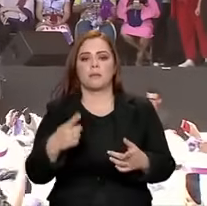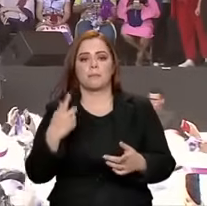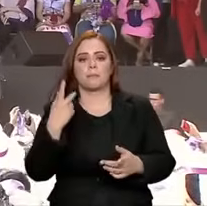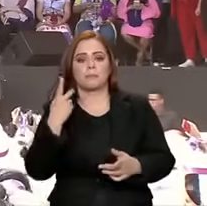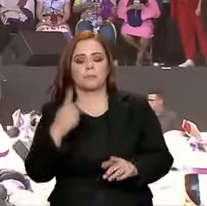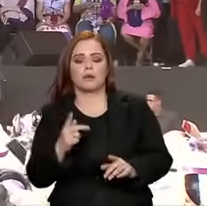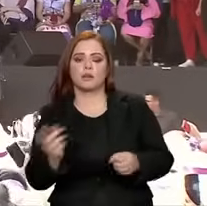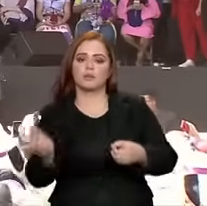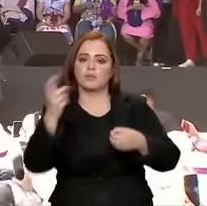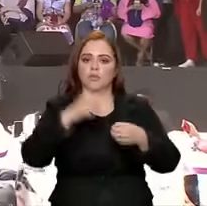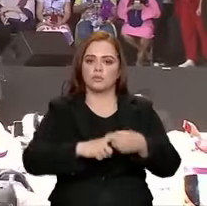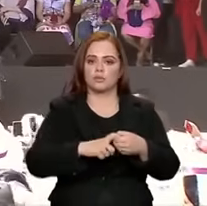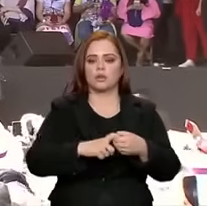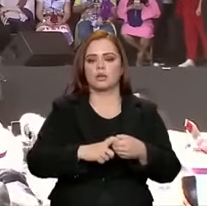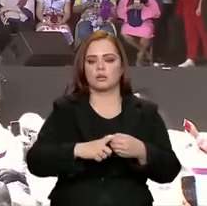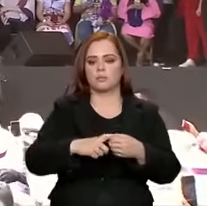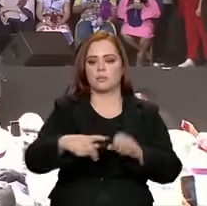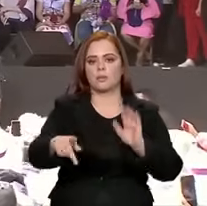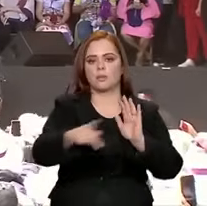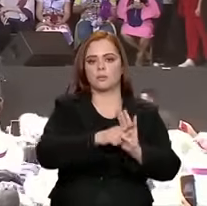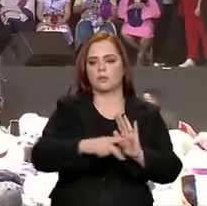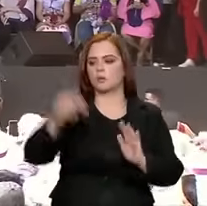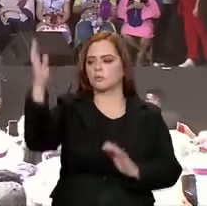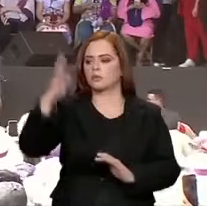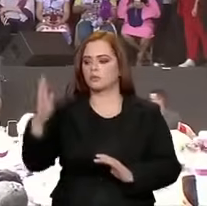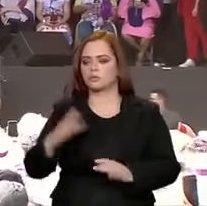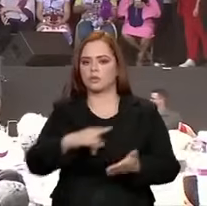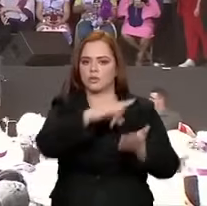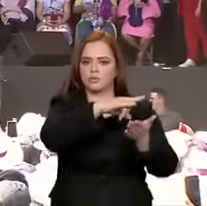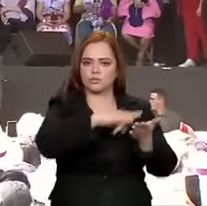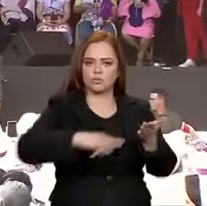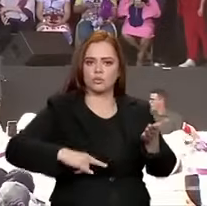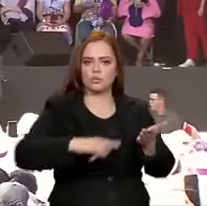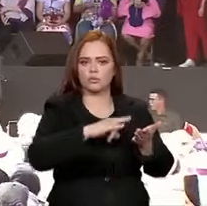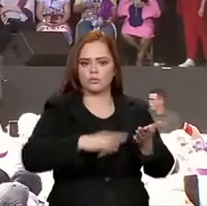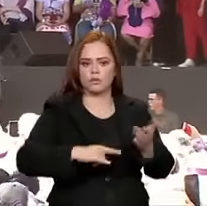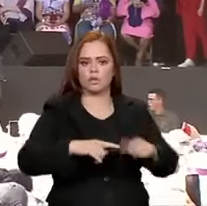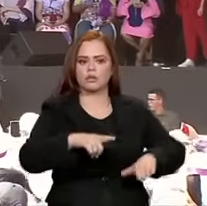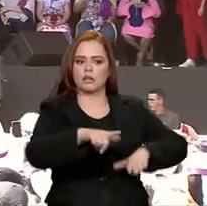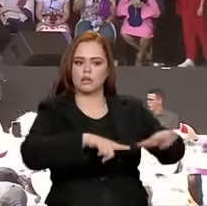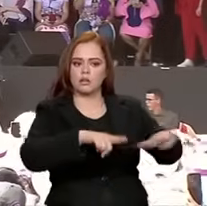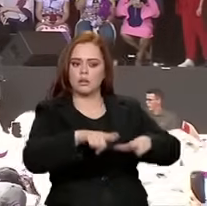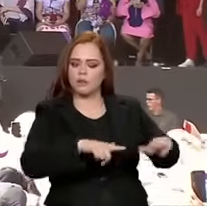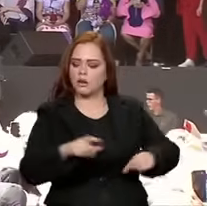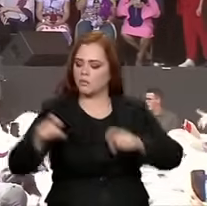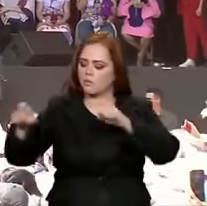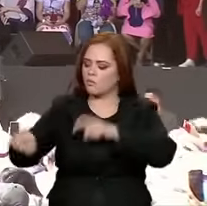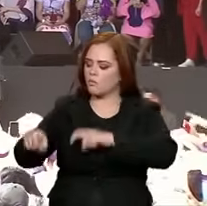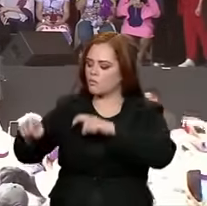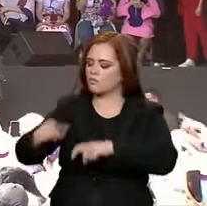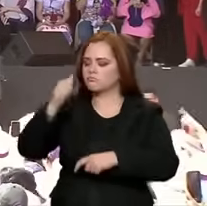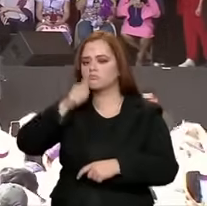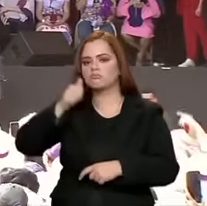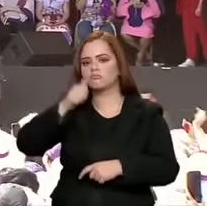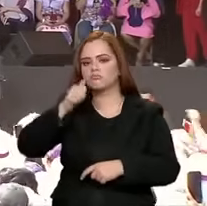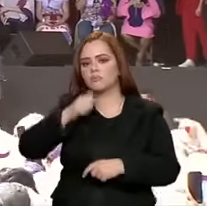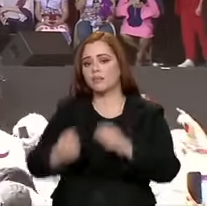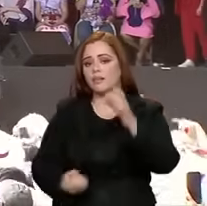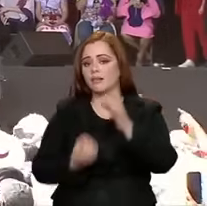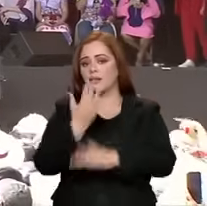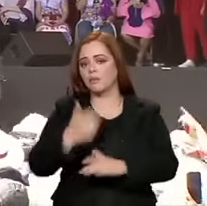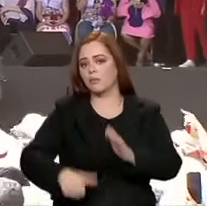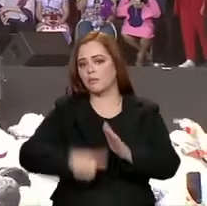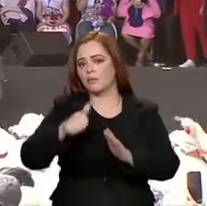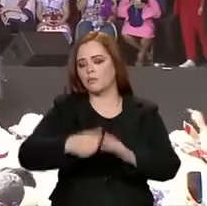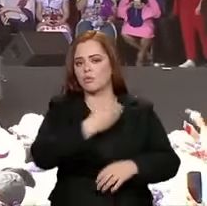o programa nacional de documentação da trabalhadora rural criado no primeiro governo